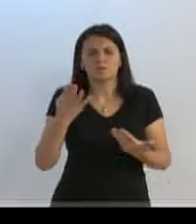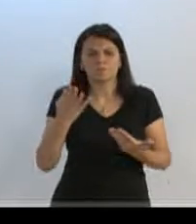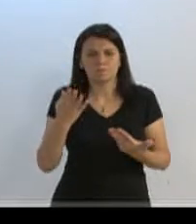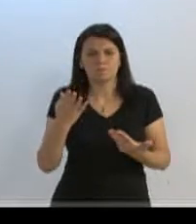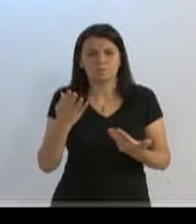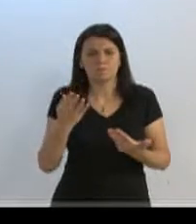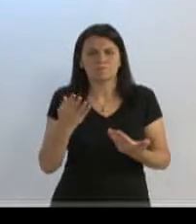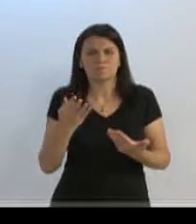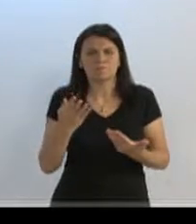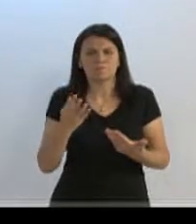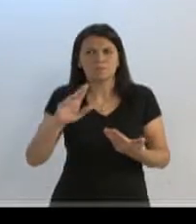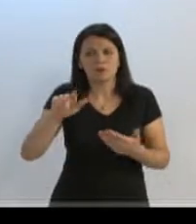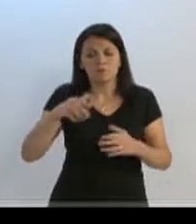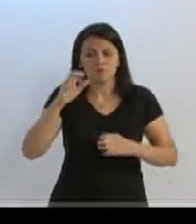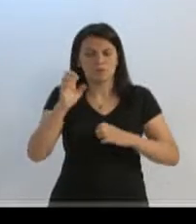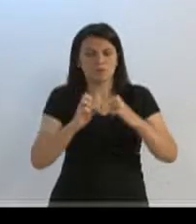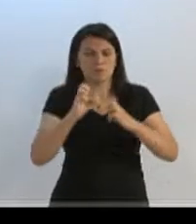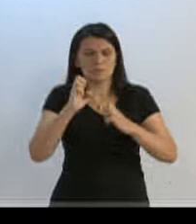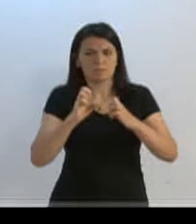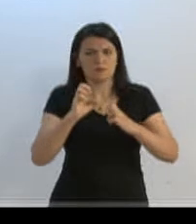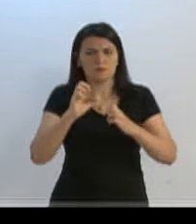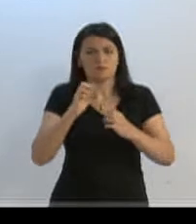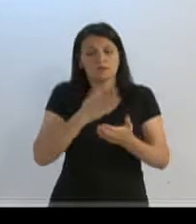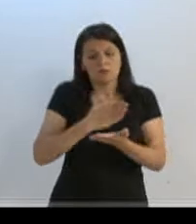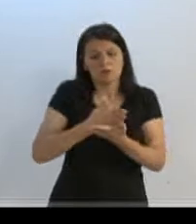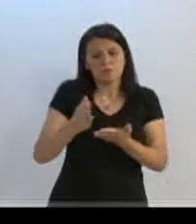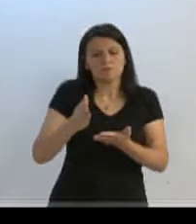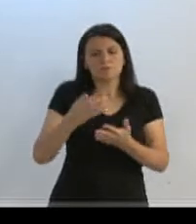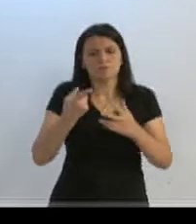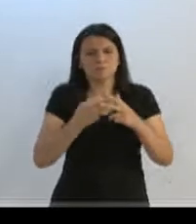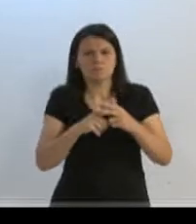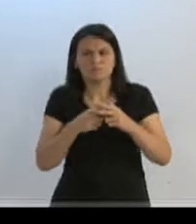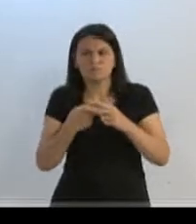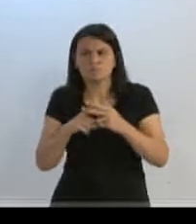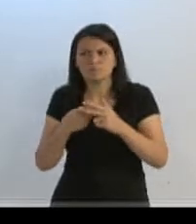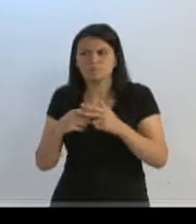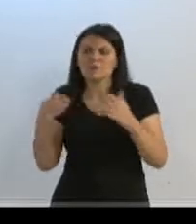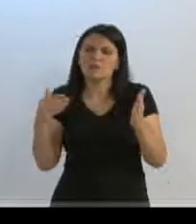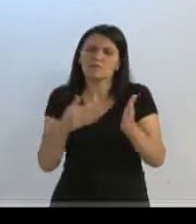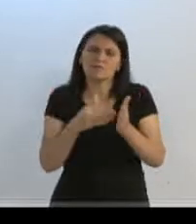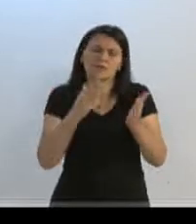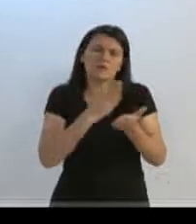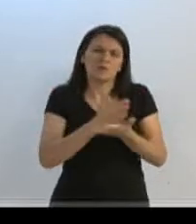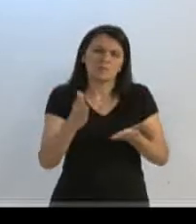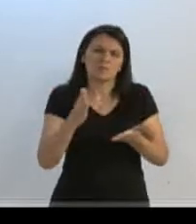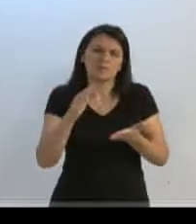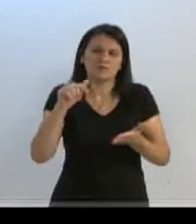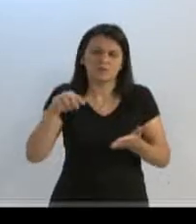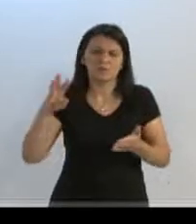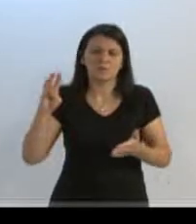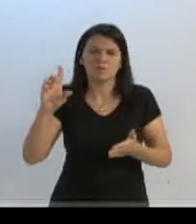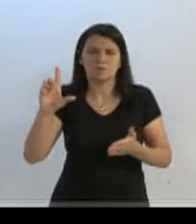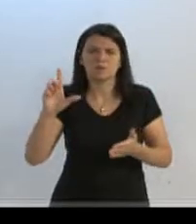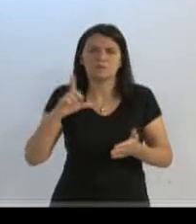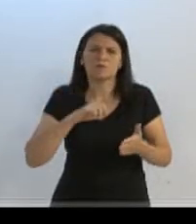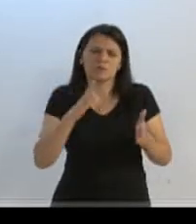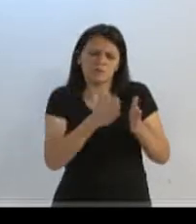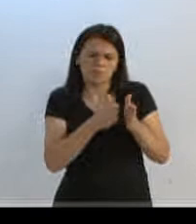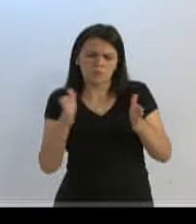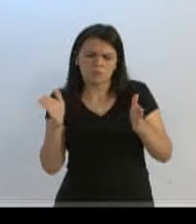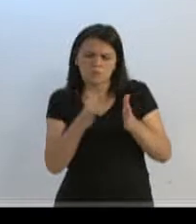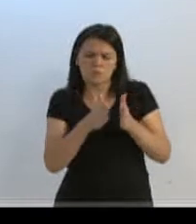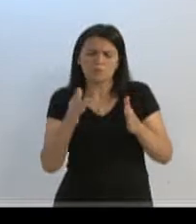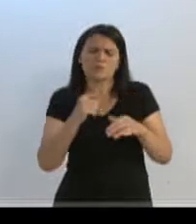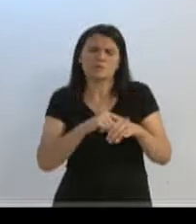a outra empresa na empresa que vai fazer essa manutenção até ela começar a atuar na nossa cidade tem esse período de transição